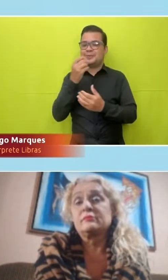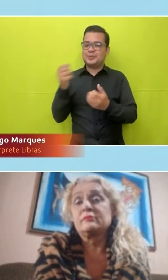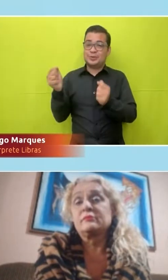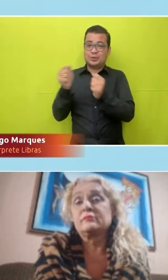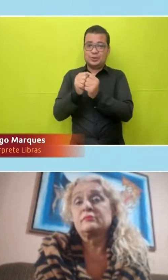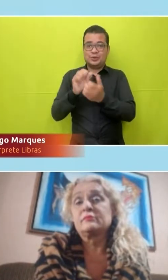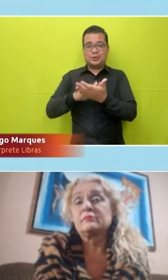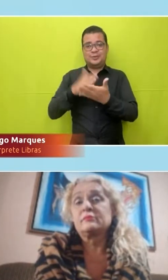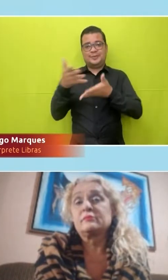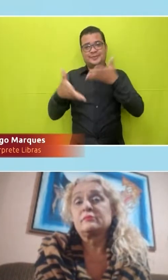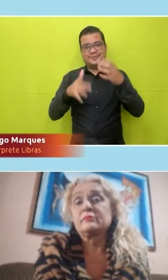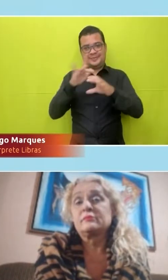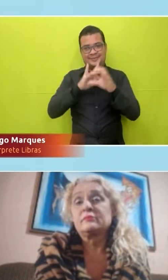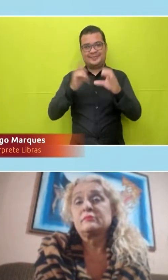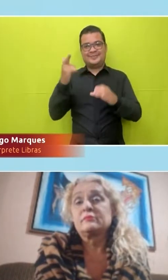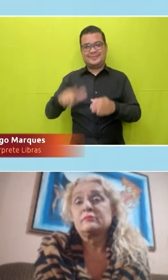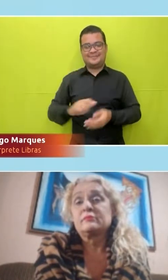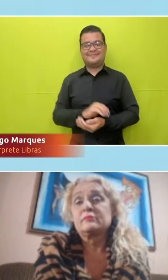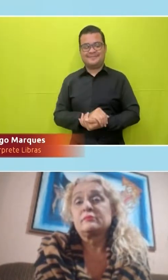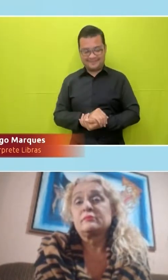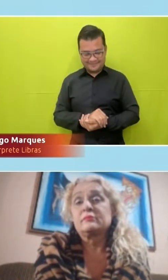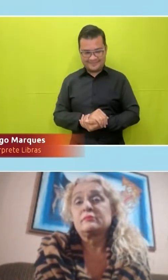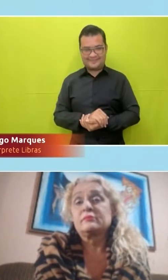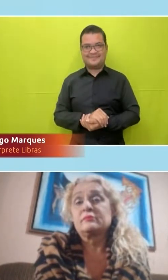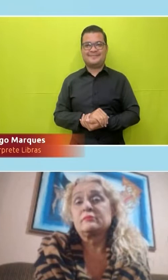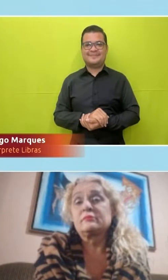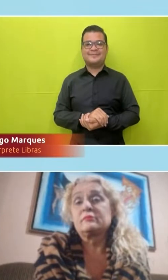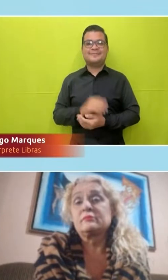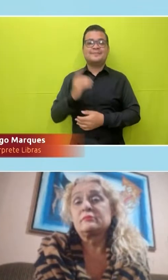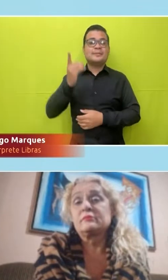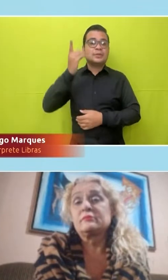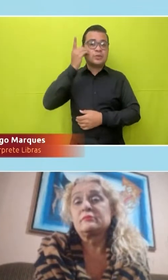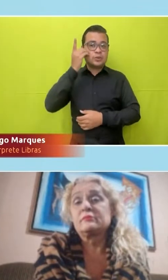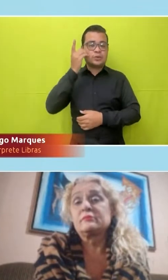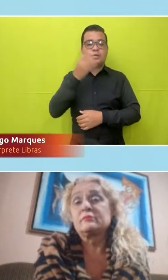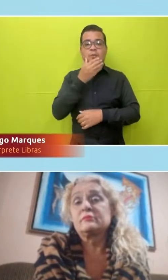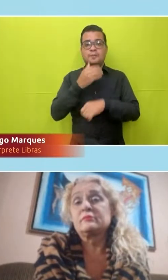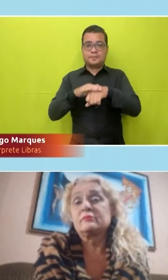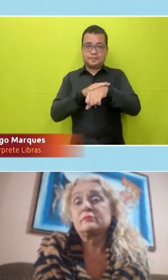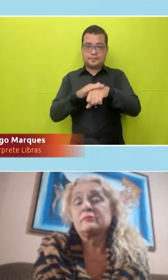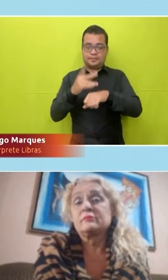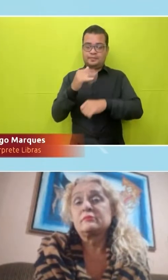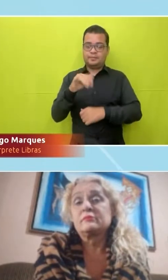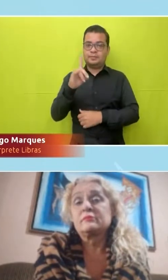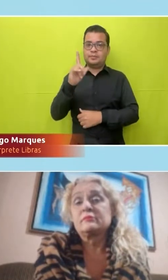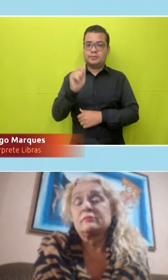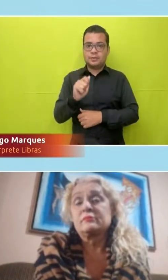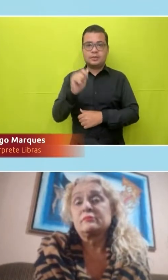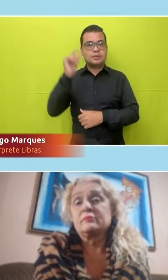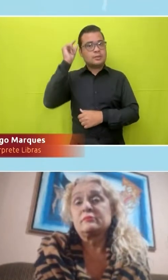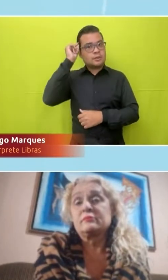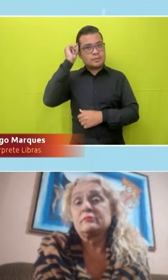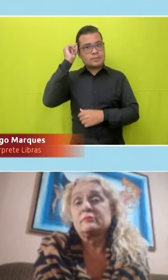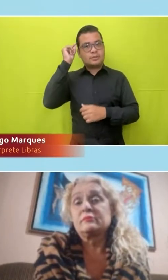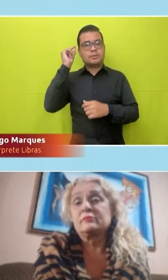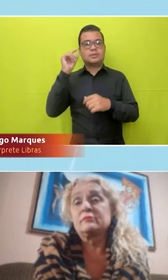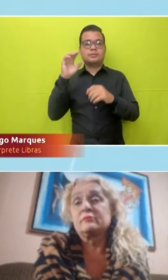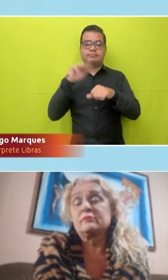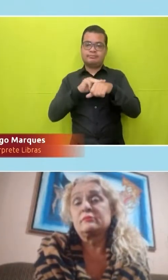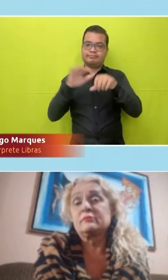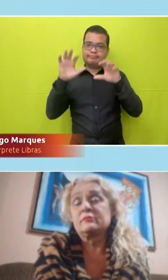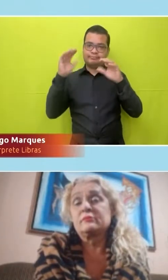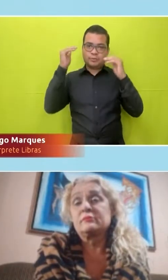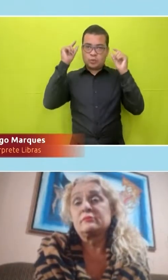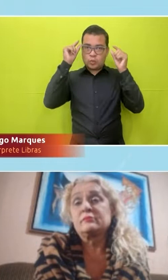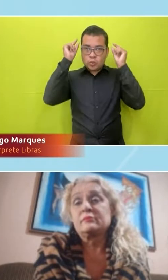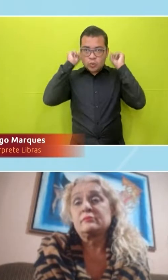aqui no Conexões novamente. Bom, o Diogo é um homem de pele parda, tem cabelos castanhos curtos, olhos